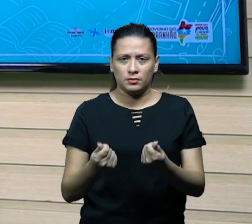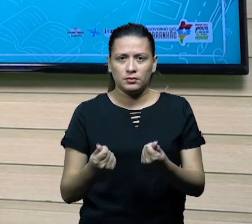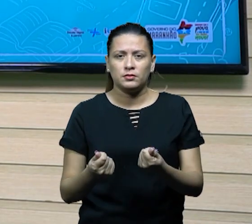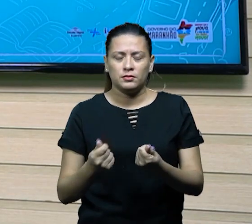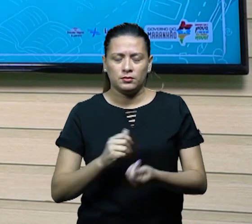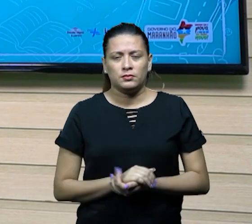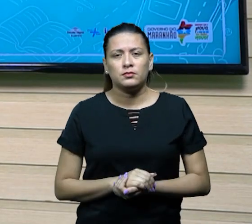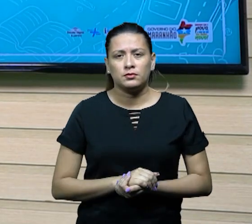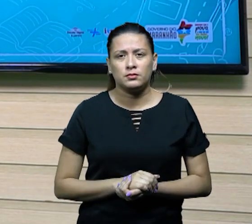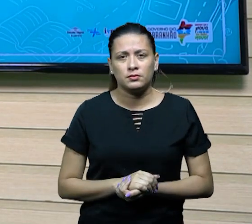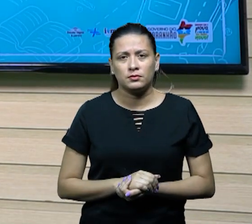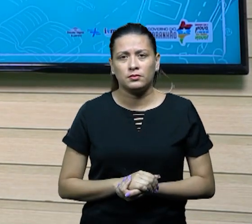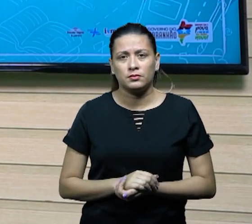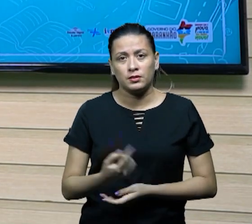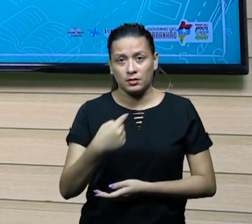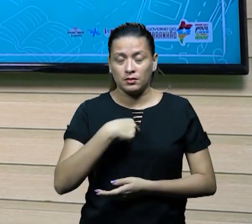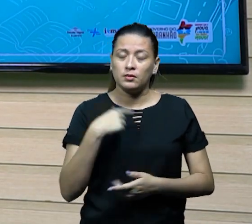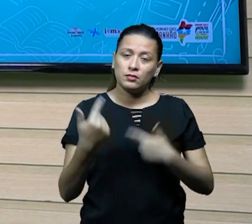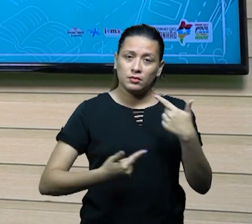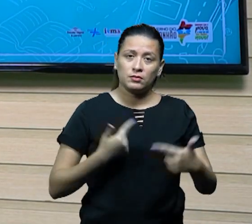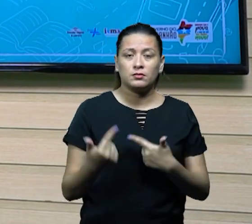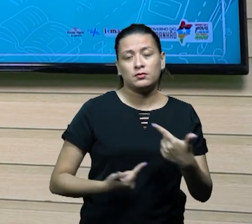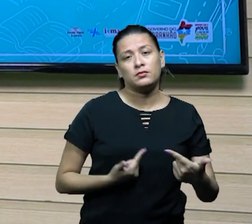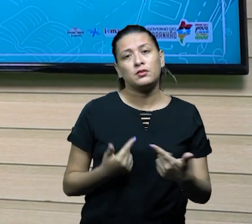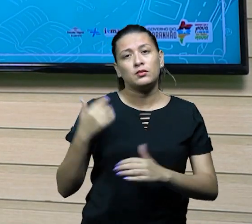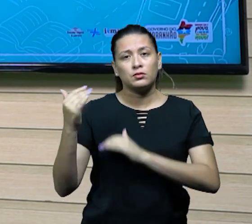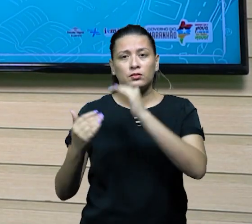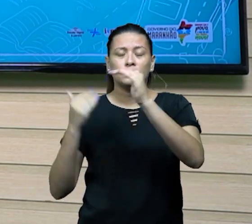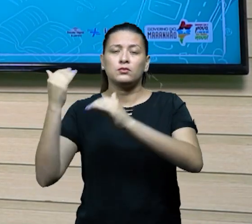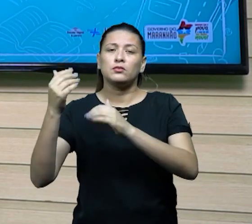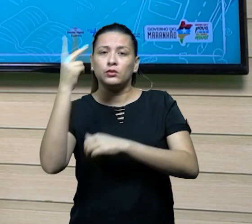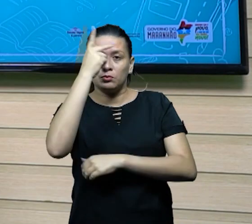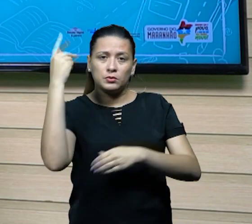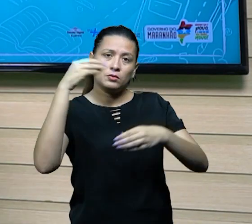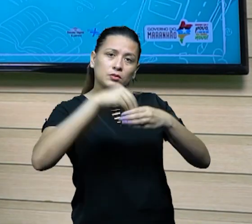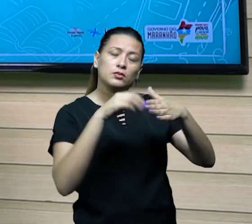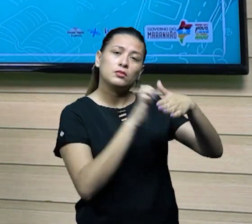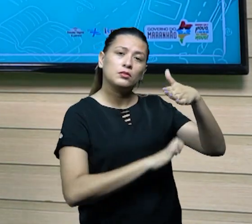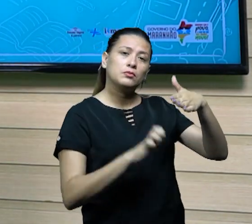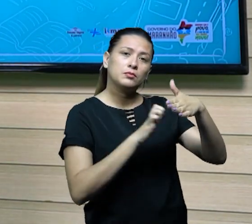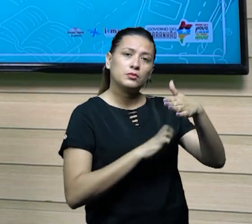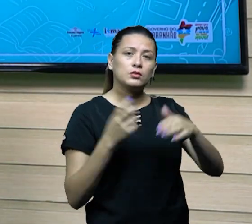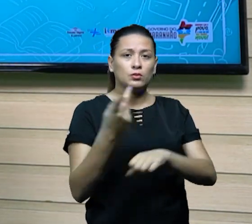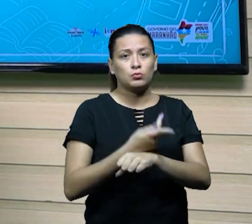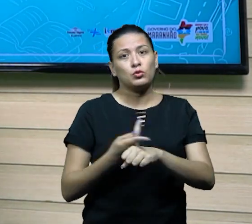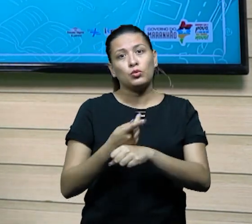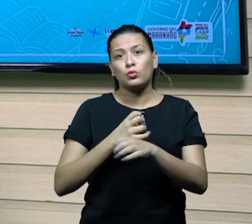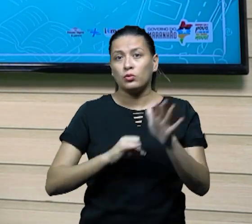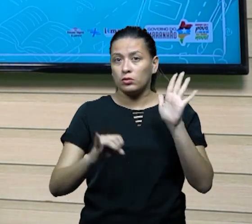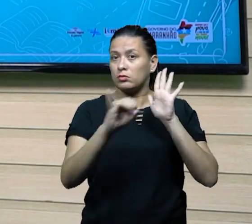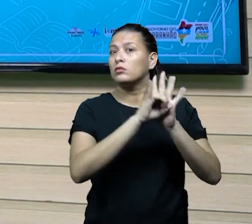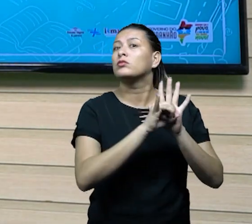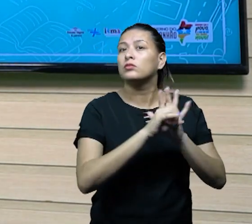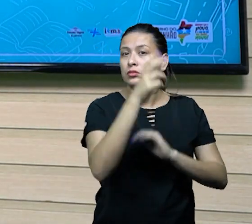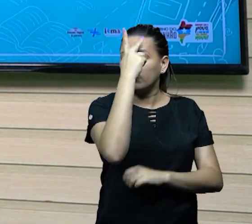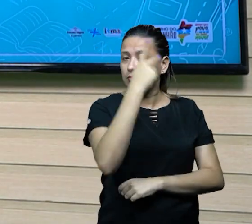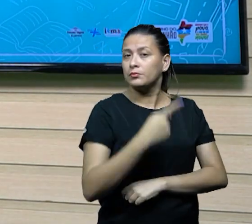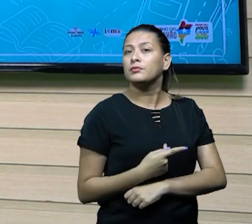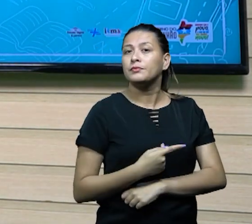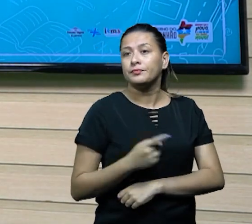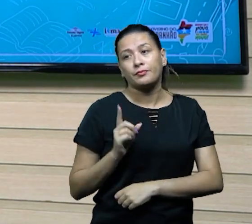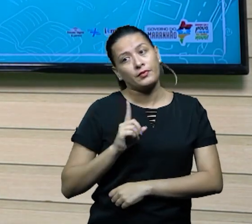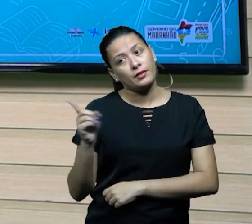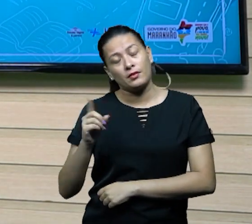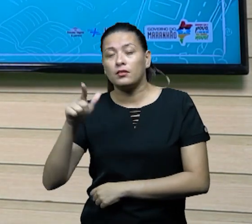você tem sua própria essência, você tem seu próprio jeito de ser. E eu que trabalho com desenvolvimento de pessoas dentro das empresas, sempre eu falo,